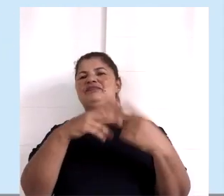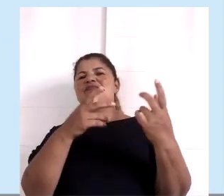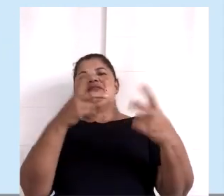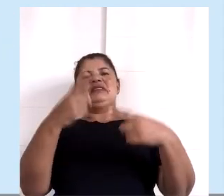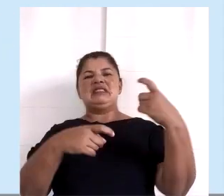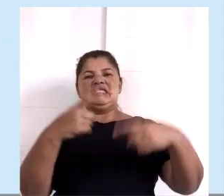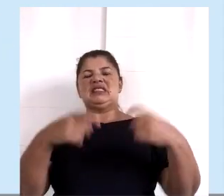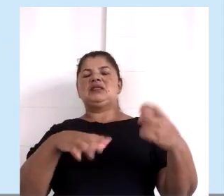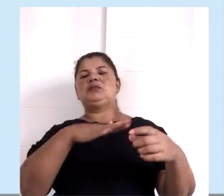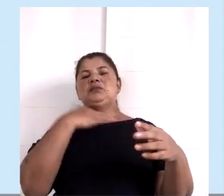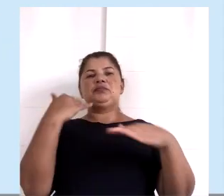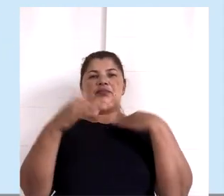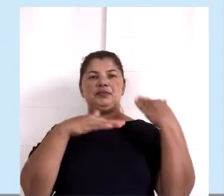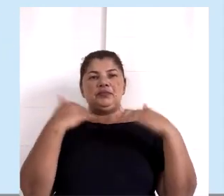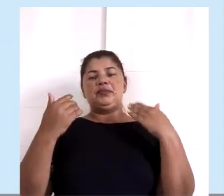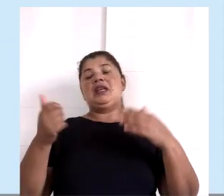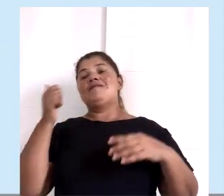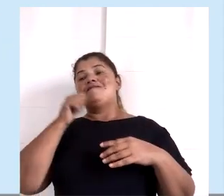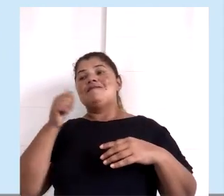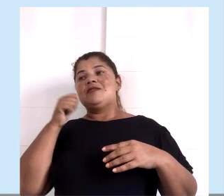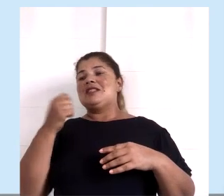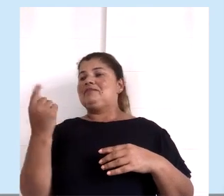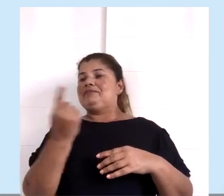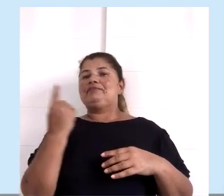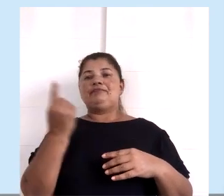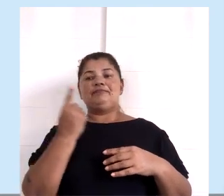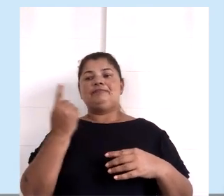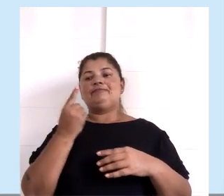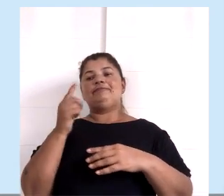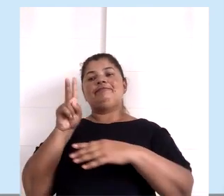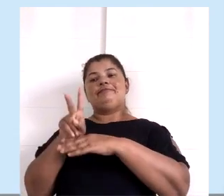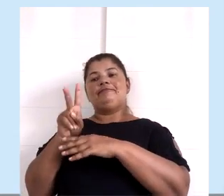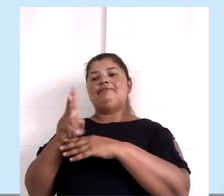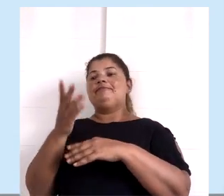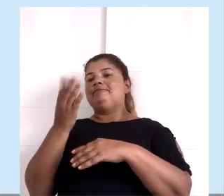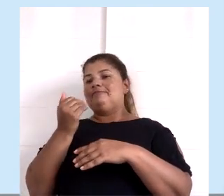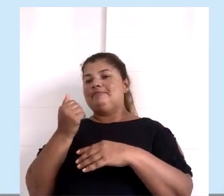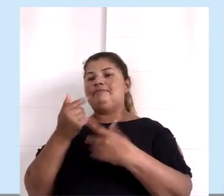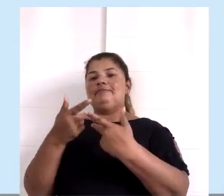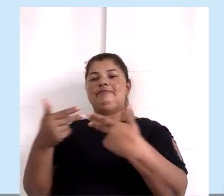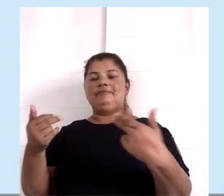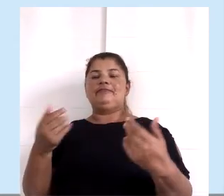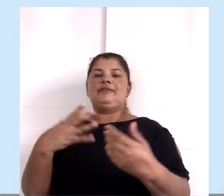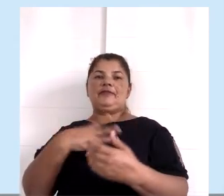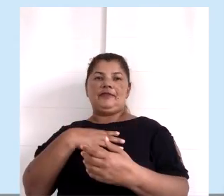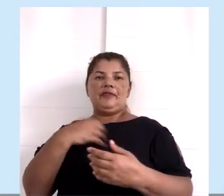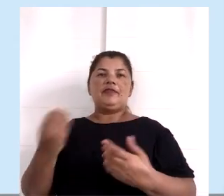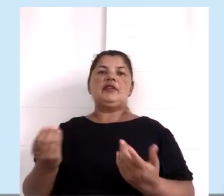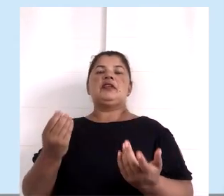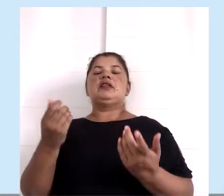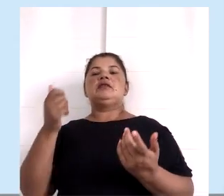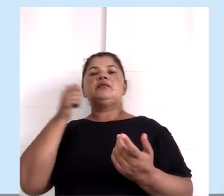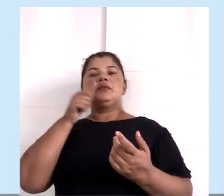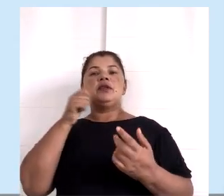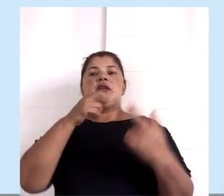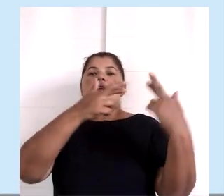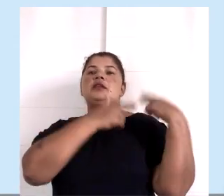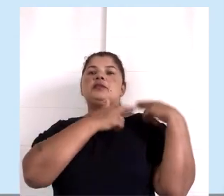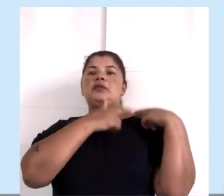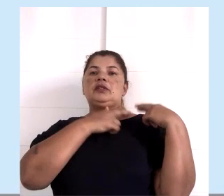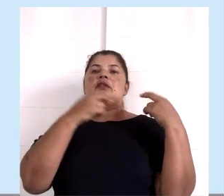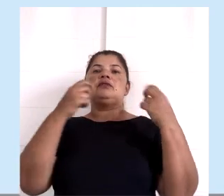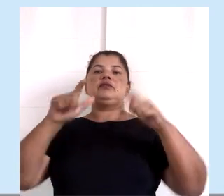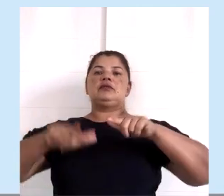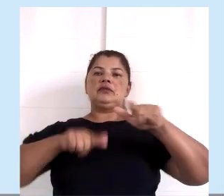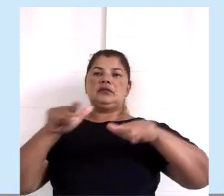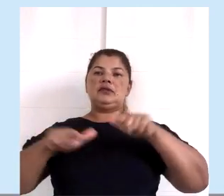e aí acabavam que as mulheres elas ficavam tendo que sustentar os seus filhos, as mulheres elas ficavam tendo aí que trabalhar